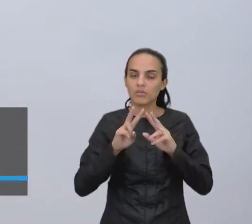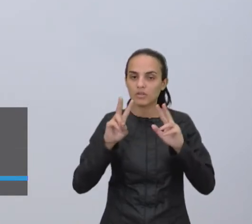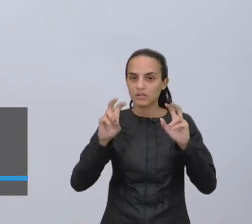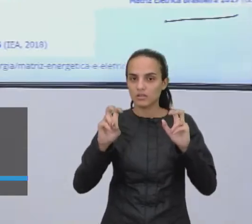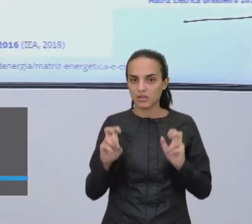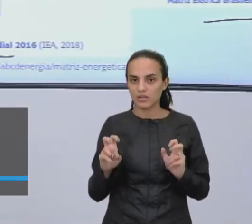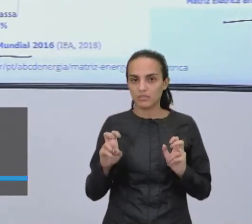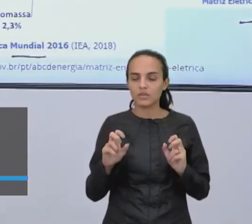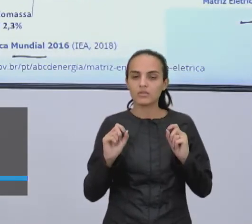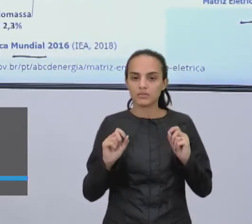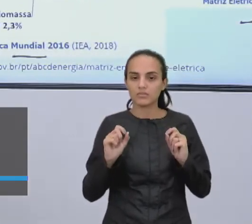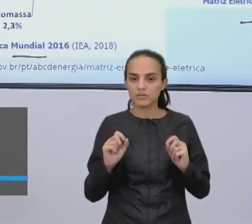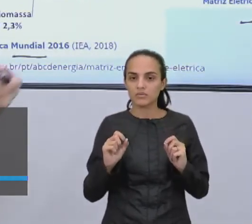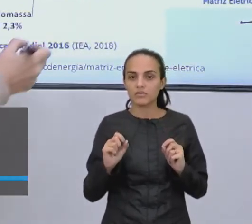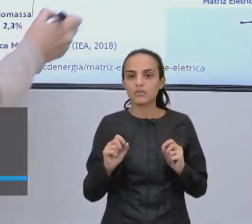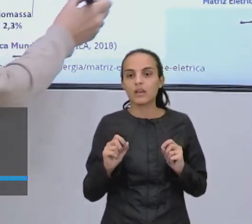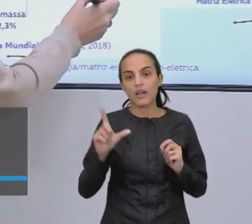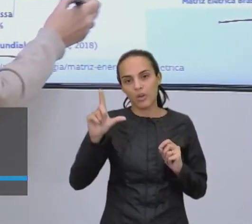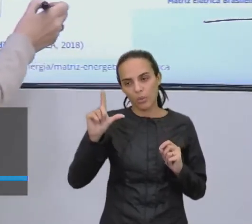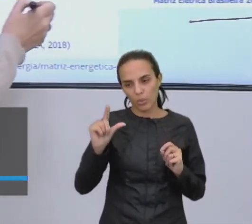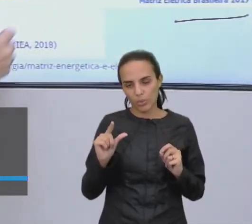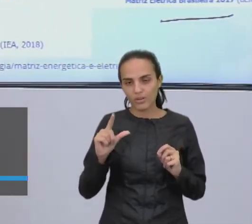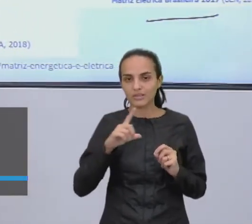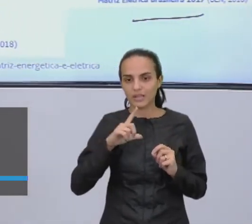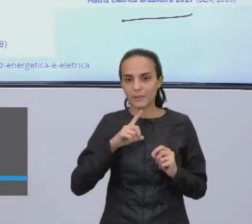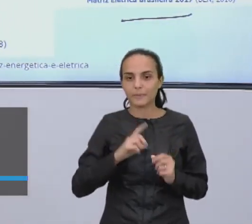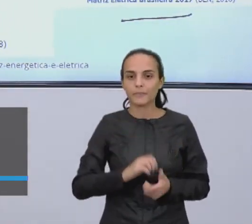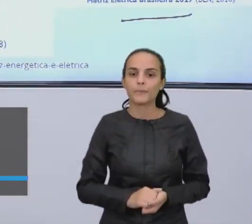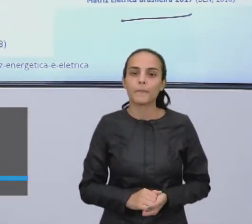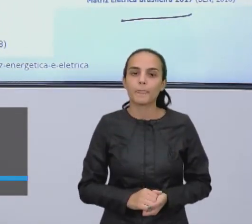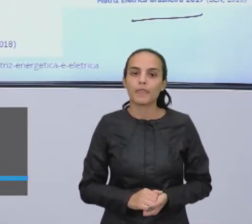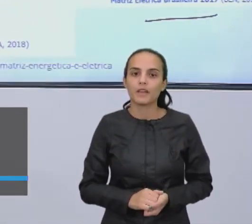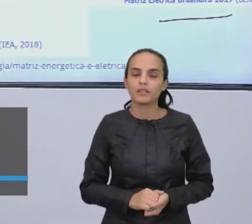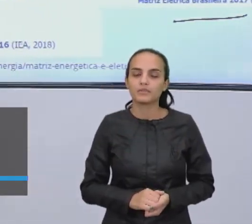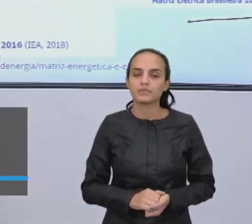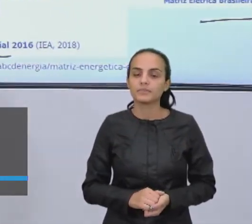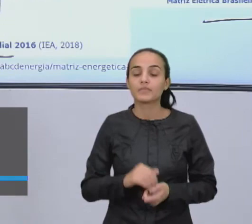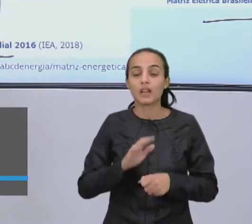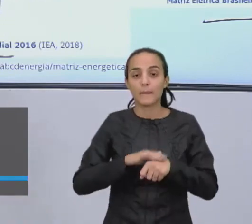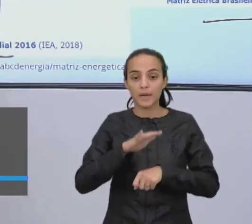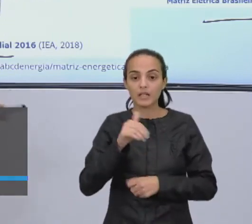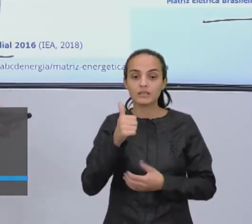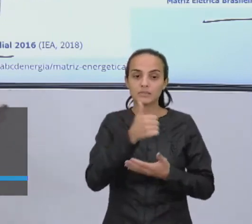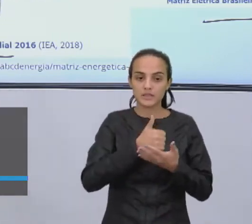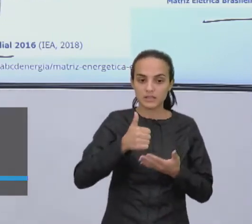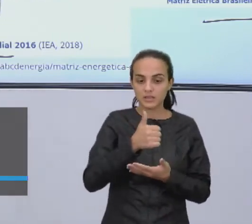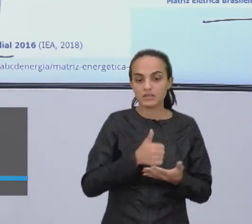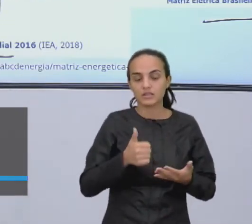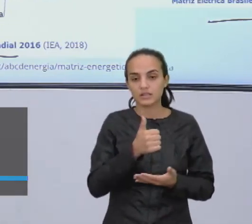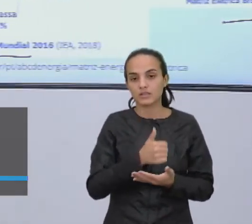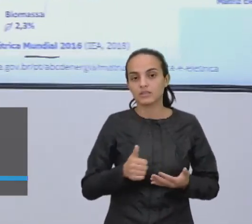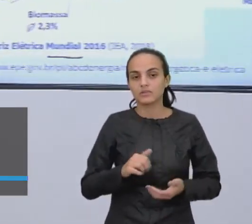da hidrelétrica, é menos, né? É menor. É mais baseado no carvão.